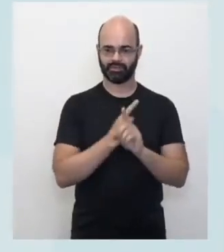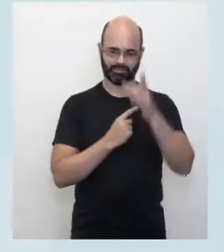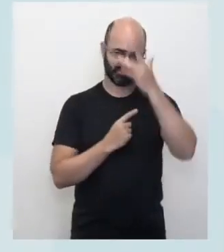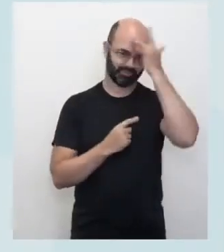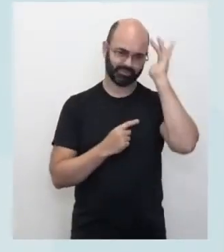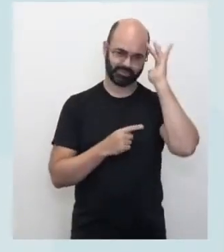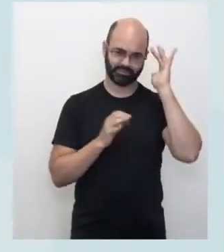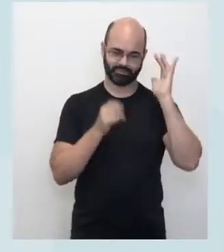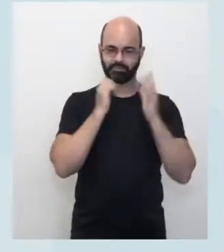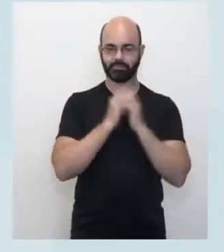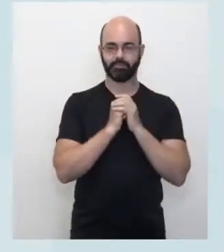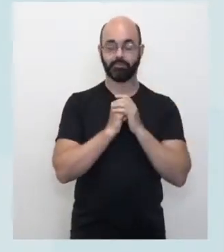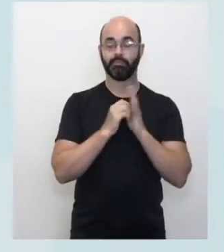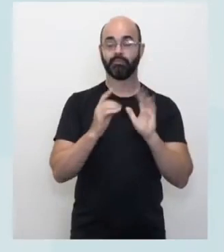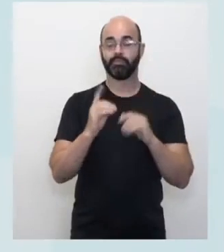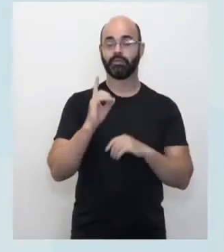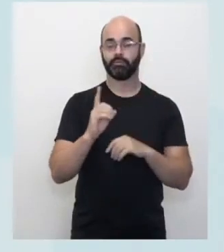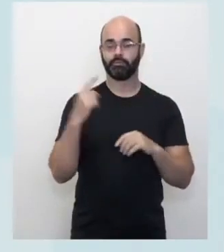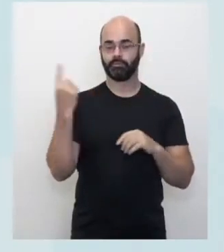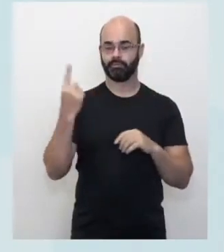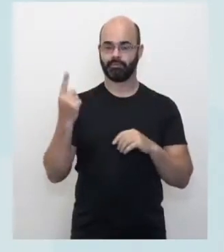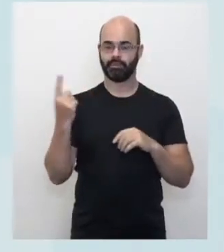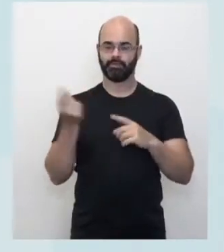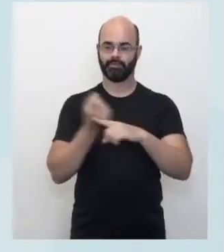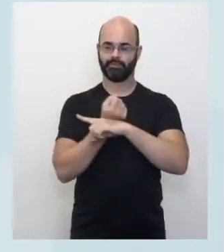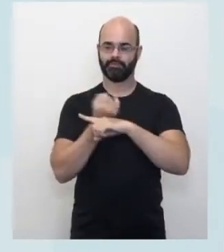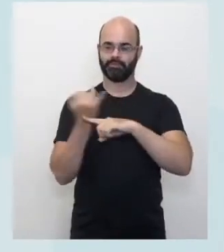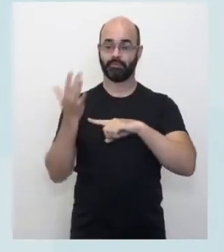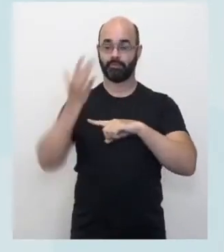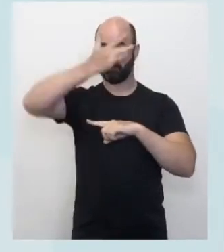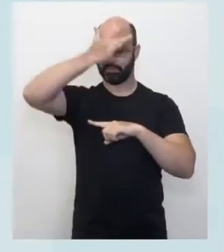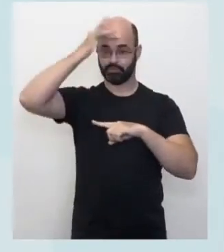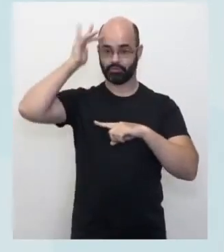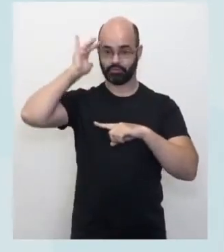ter que dividir quantidade de habitantes.